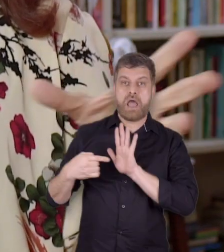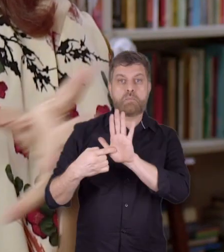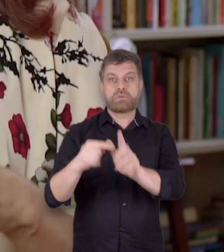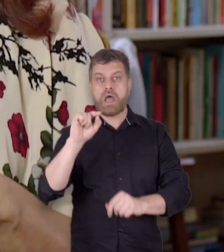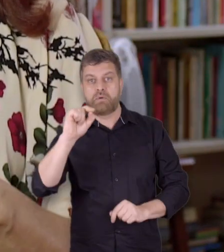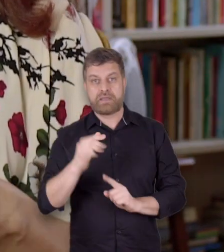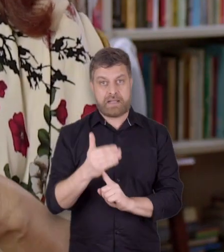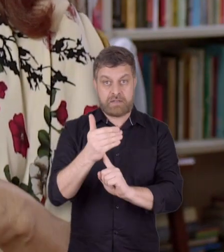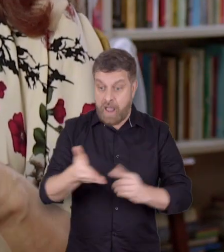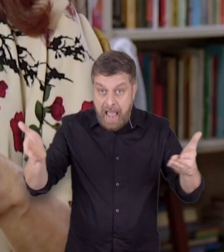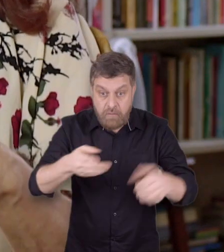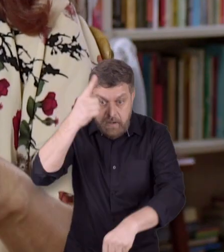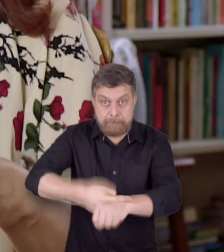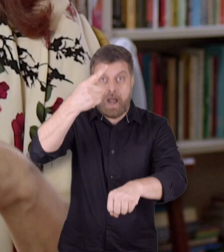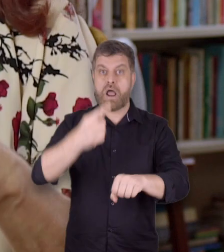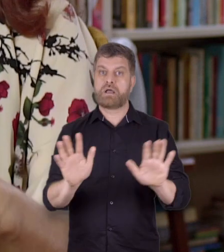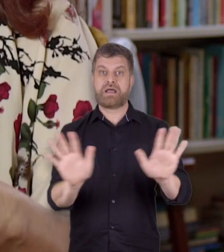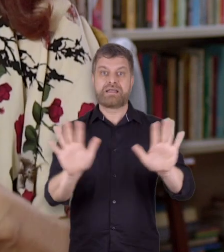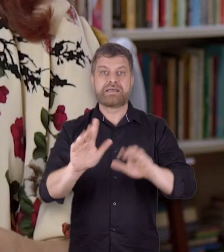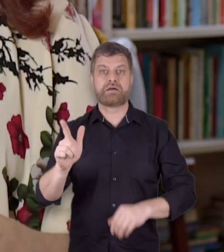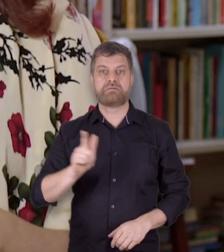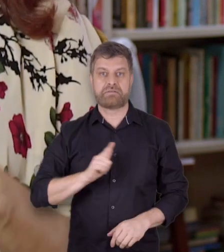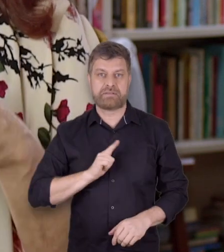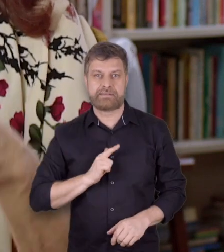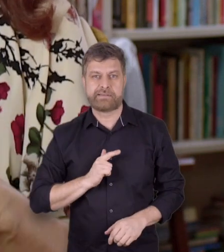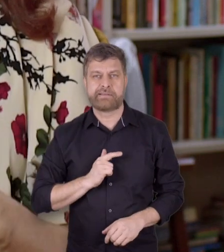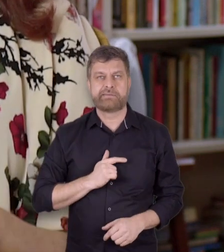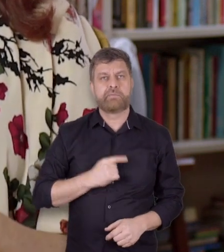para mostrar que as tecnologias não nasceram hoje.